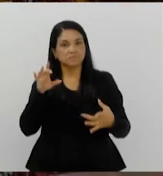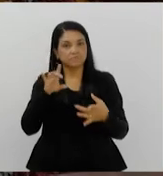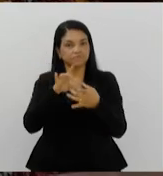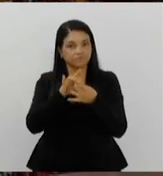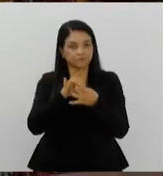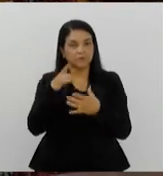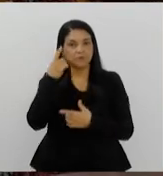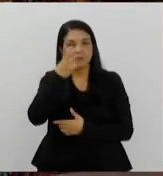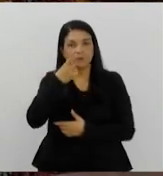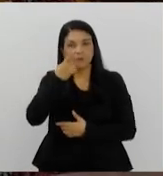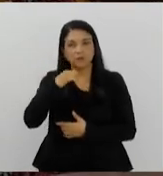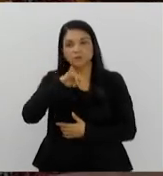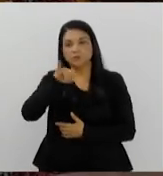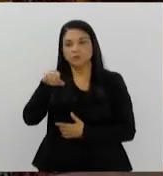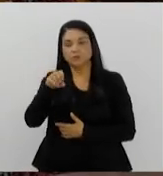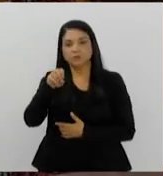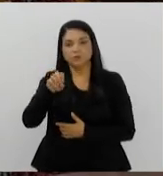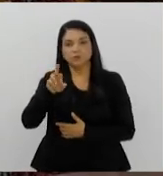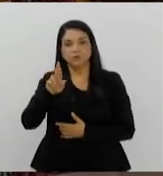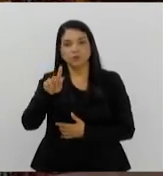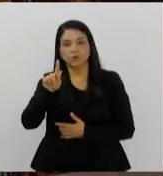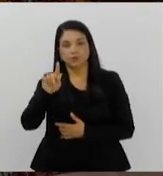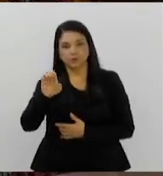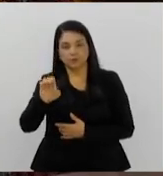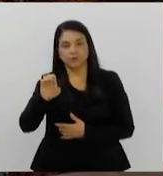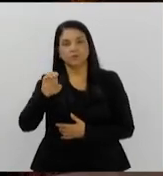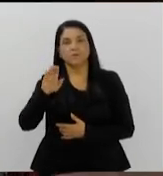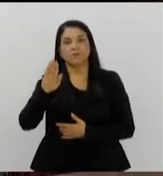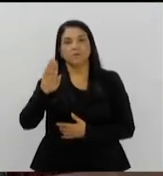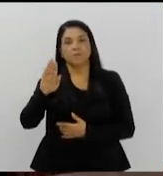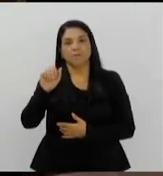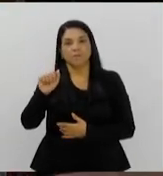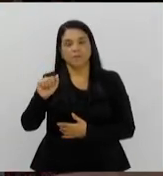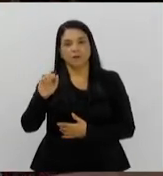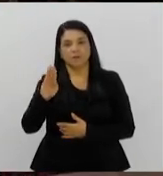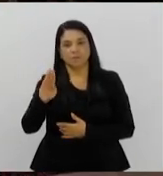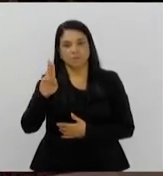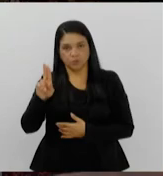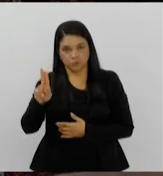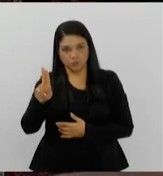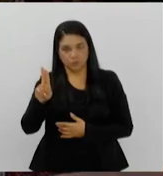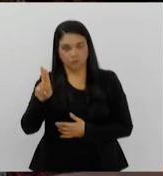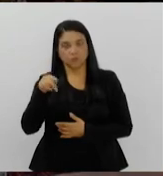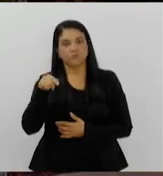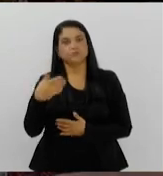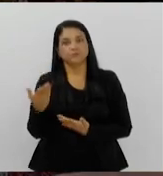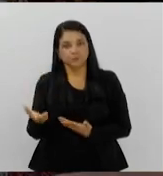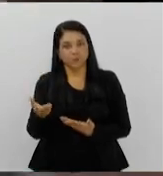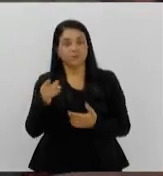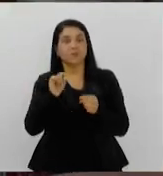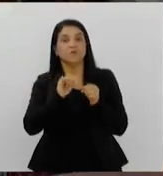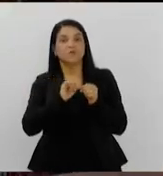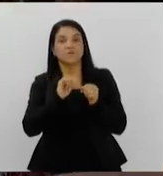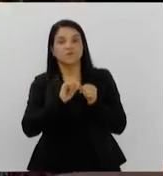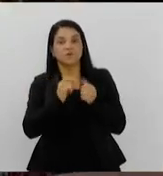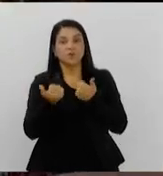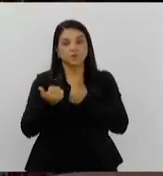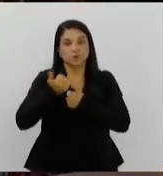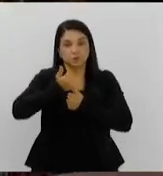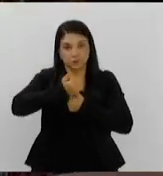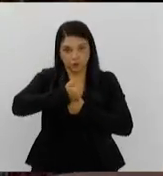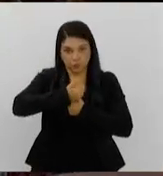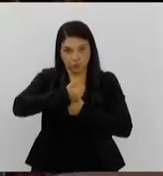deputado Jorge Babu. Ora, e o que foi feito como